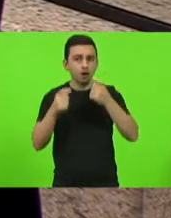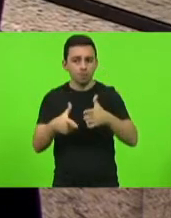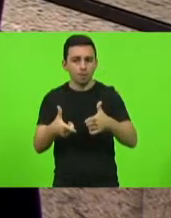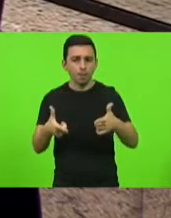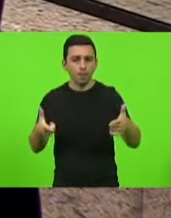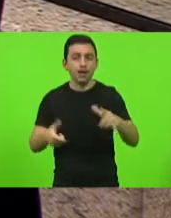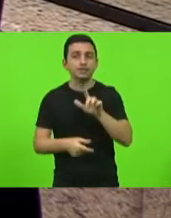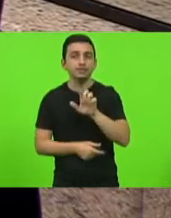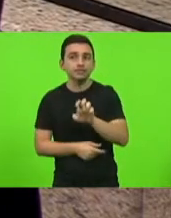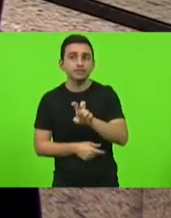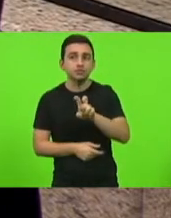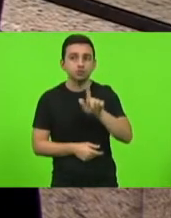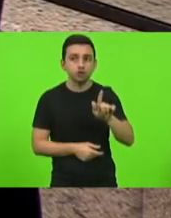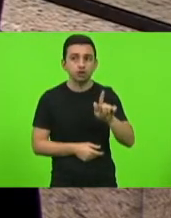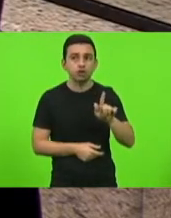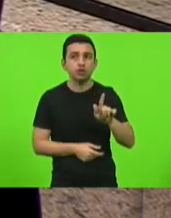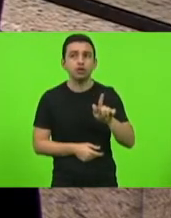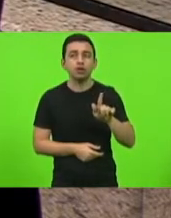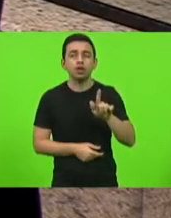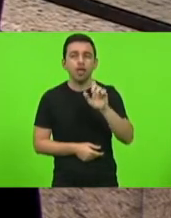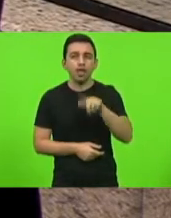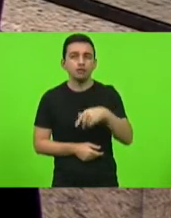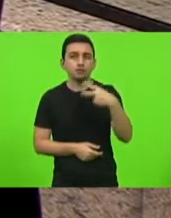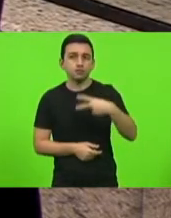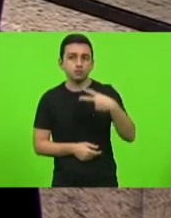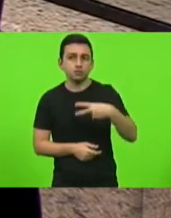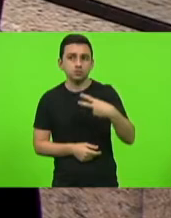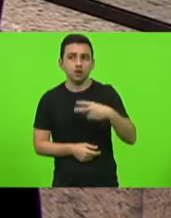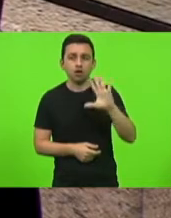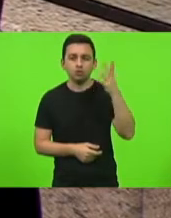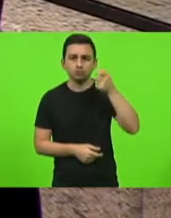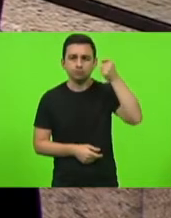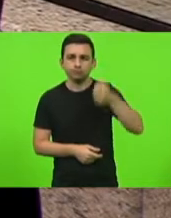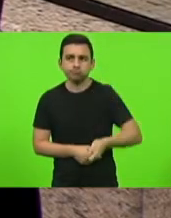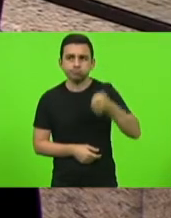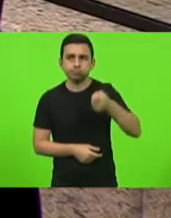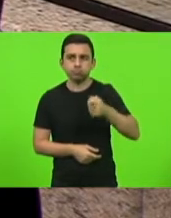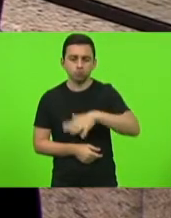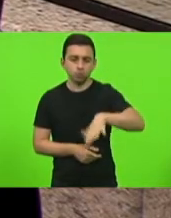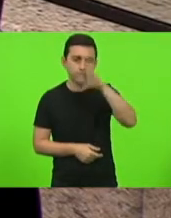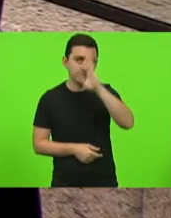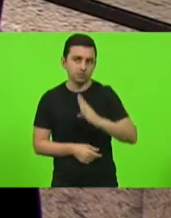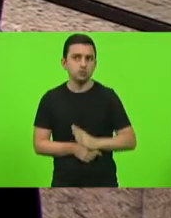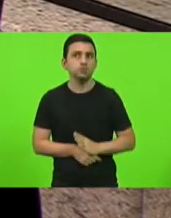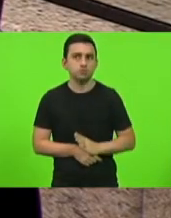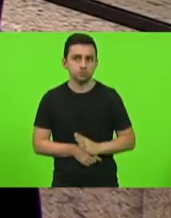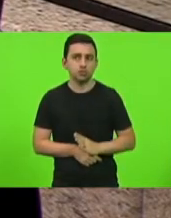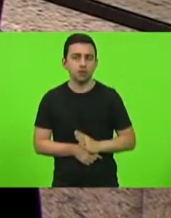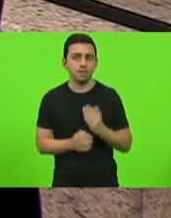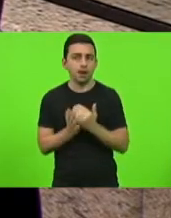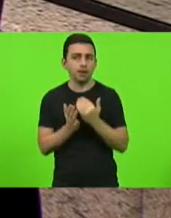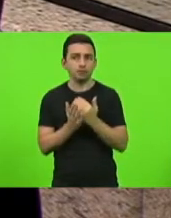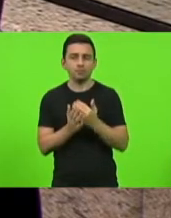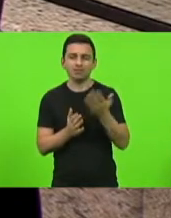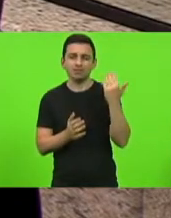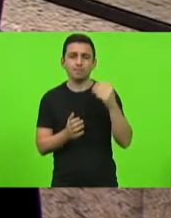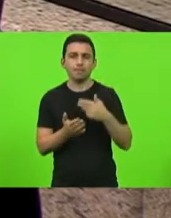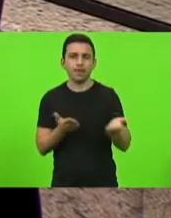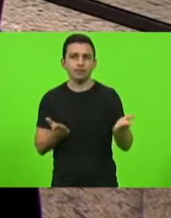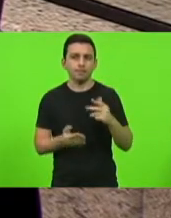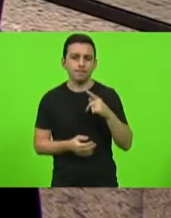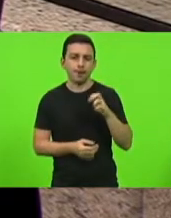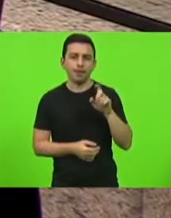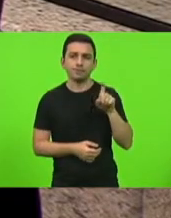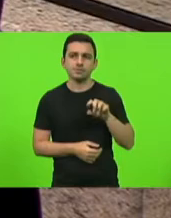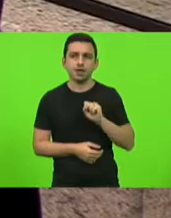5G, que foi, aliás, o segundo maior leilão da história do Brasil, só perdeu para o pré-sal. E o leilão